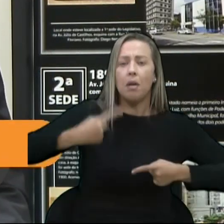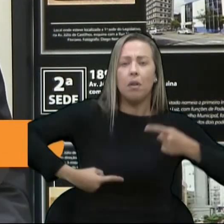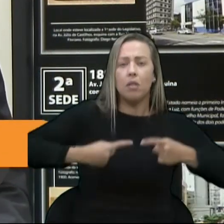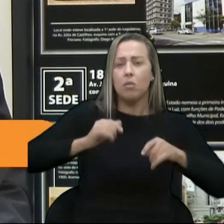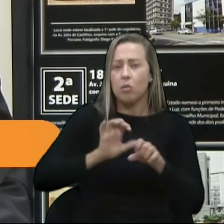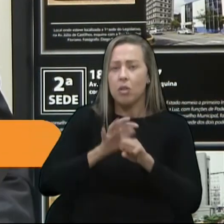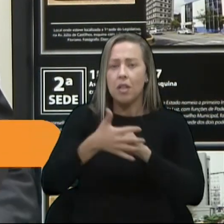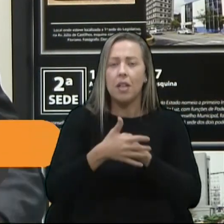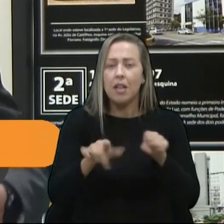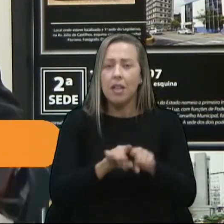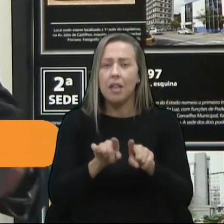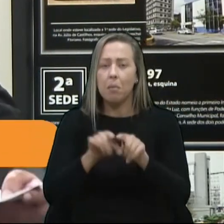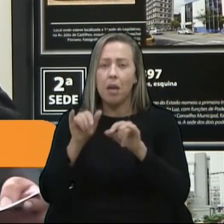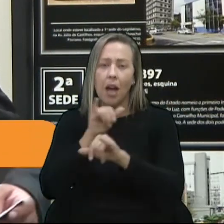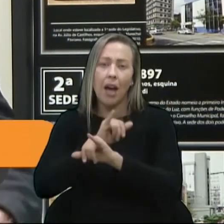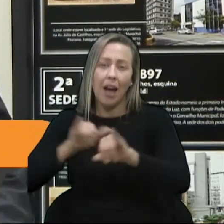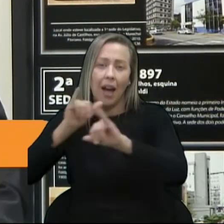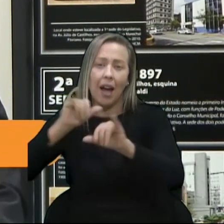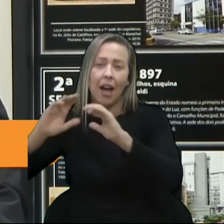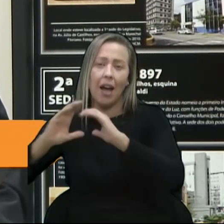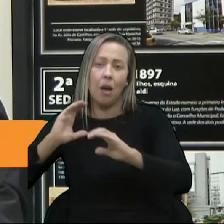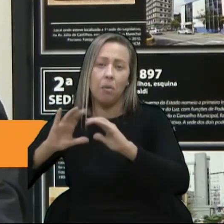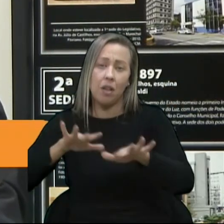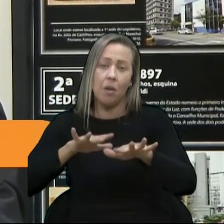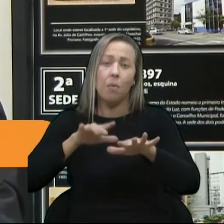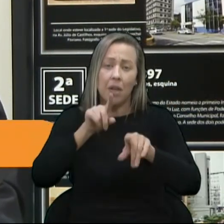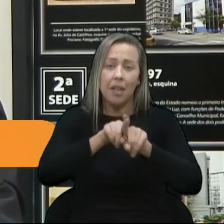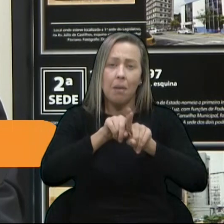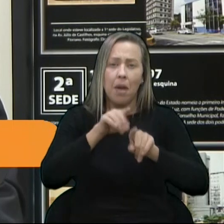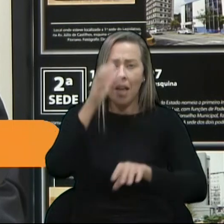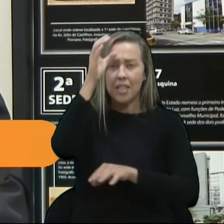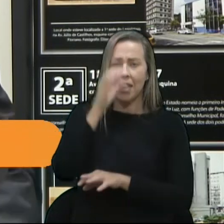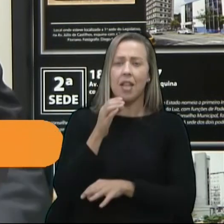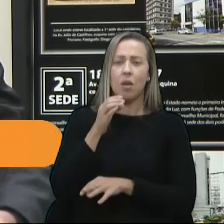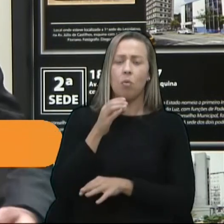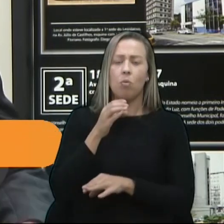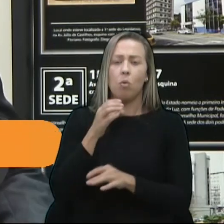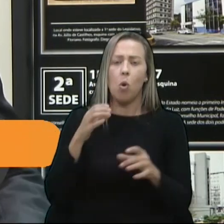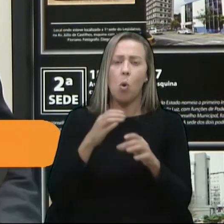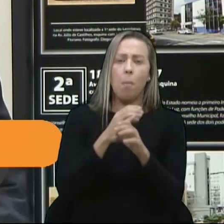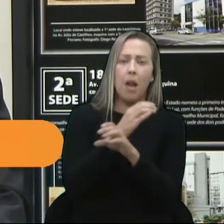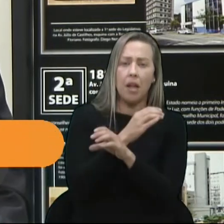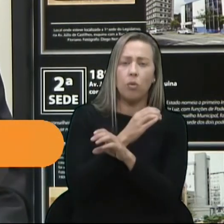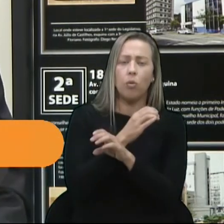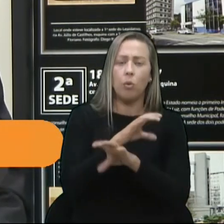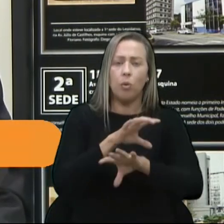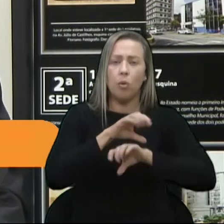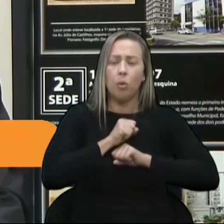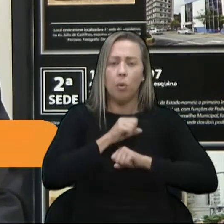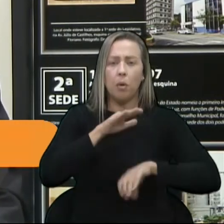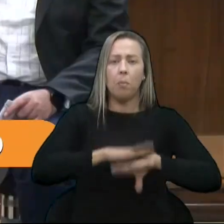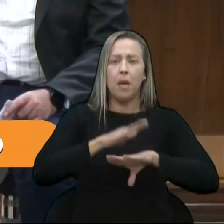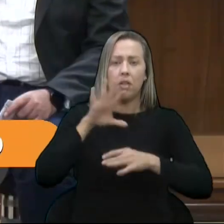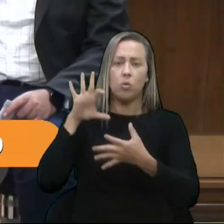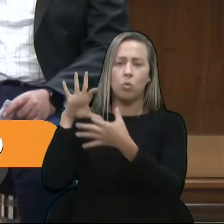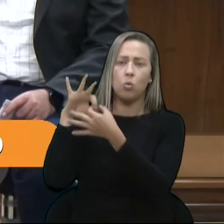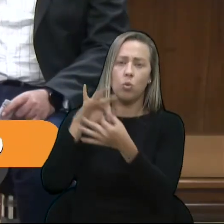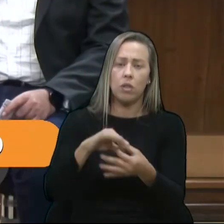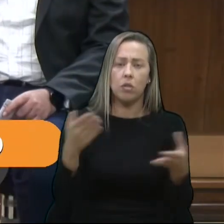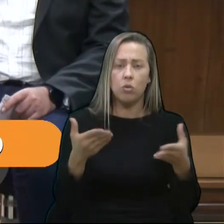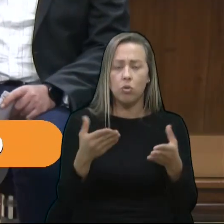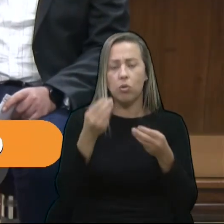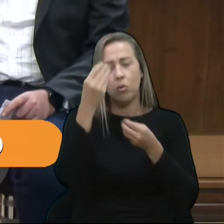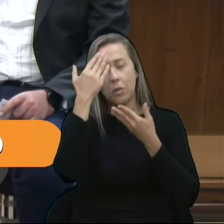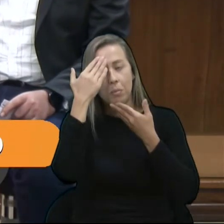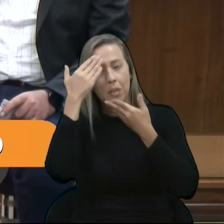pandemia, a comunicação e formar a cidadania para que se aproprie ainda mais do nosso contexto. Muito obrigado